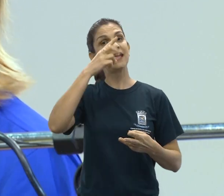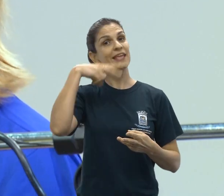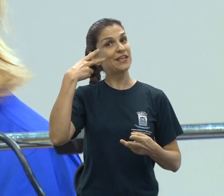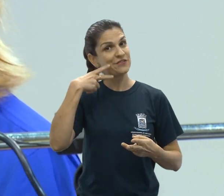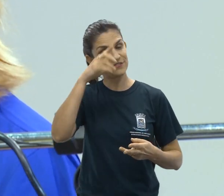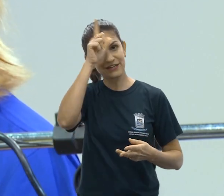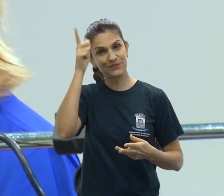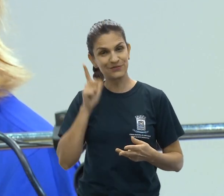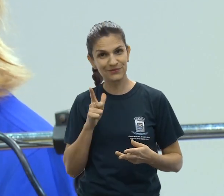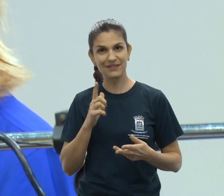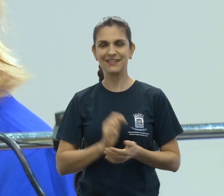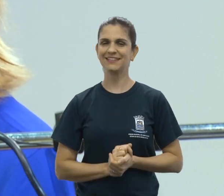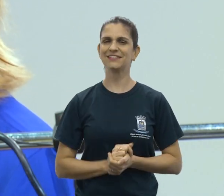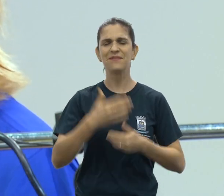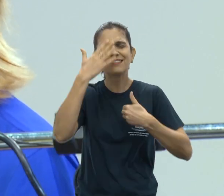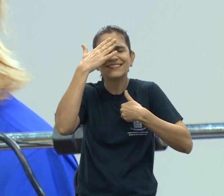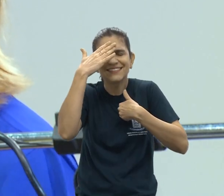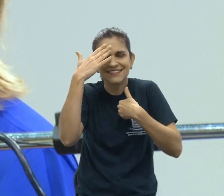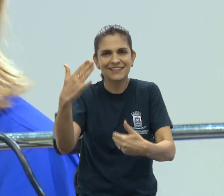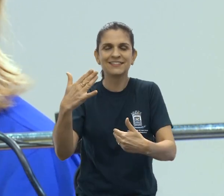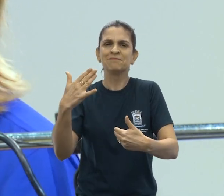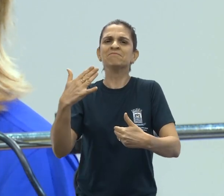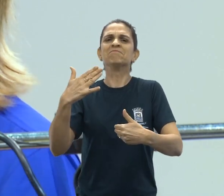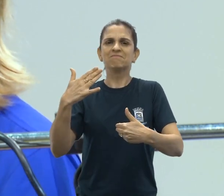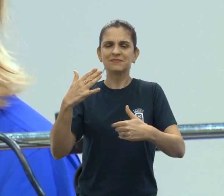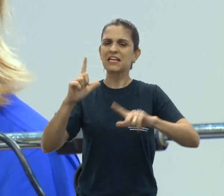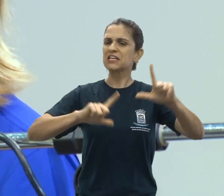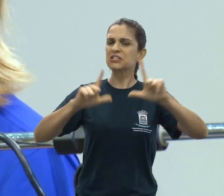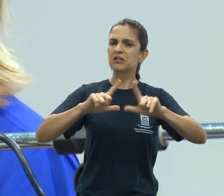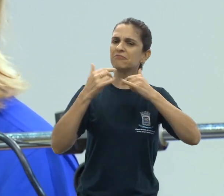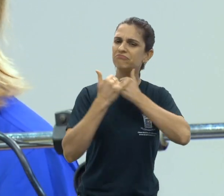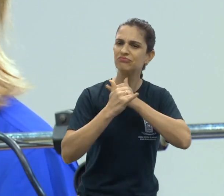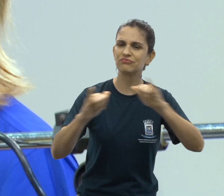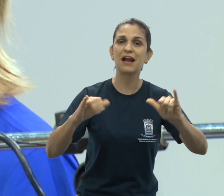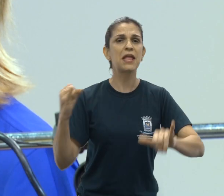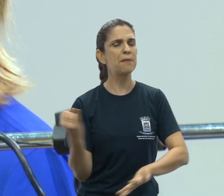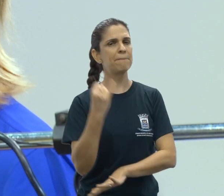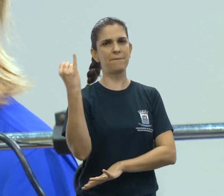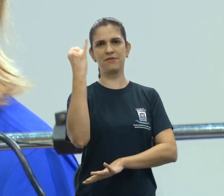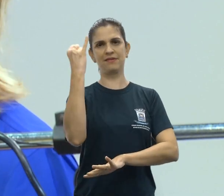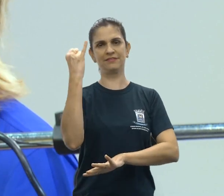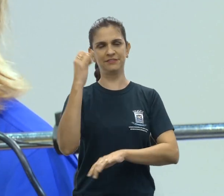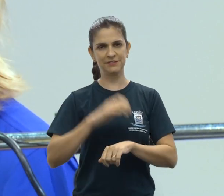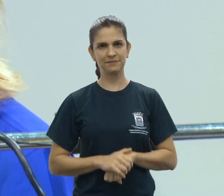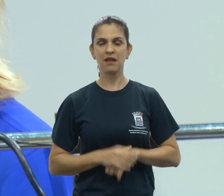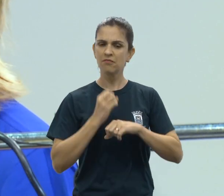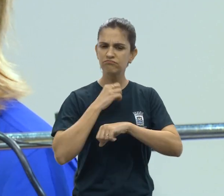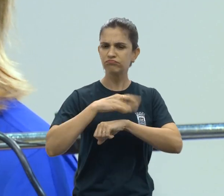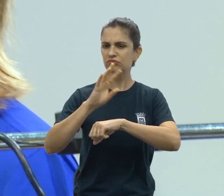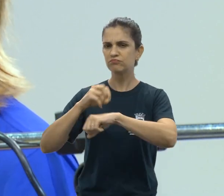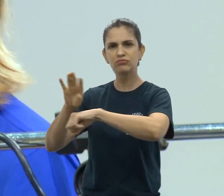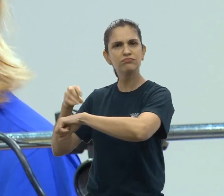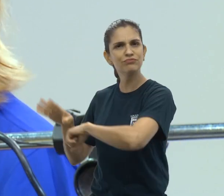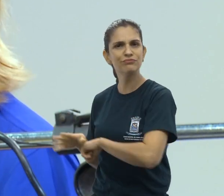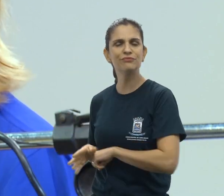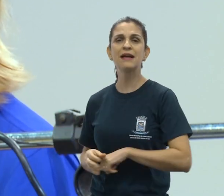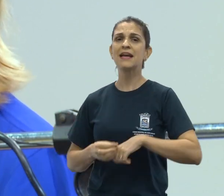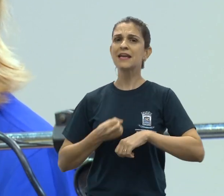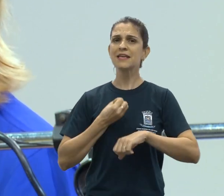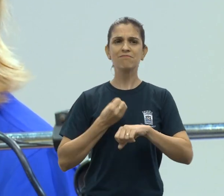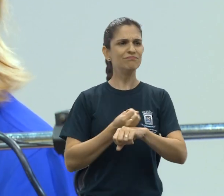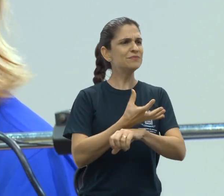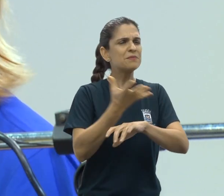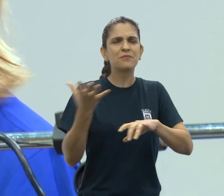Mulher, por fazer esse podcast muito importante, porque a gente vai divulgar isso, a gente vai passar